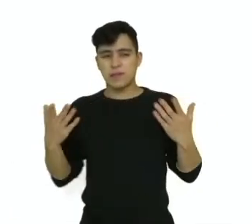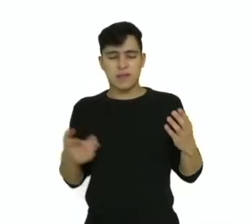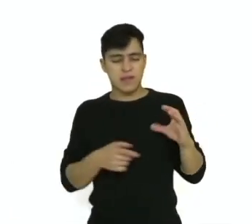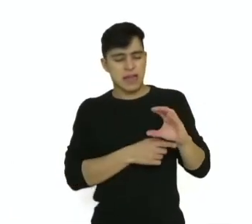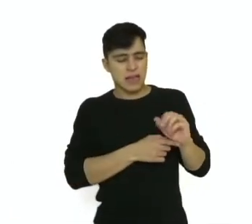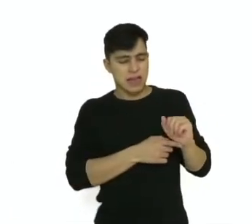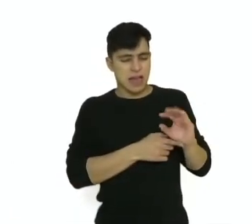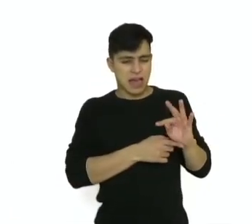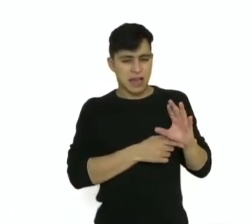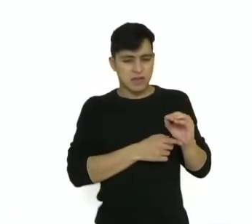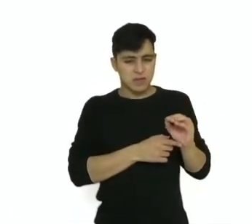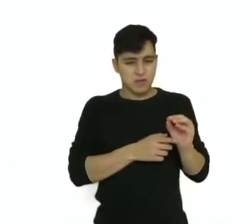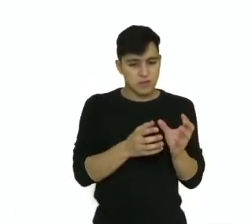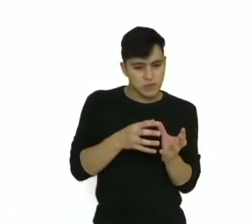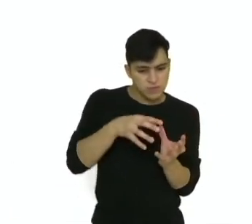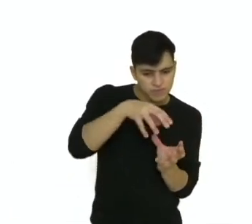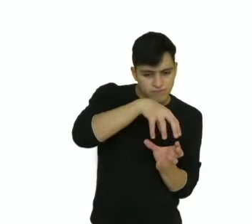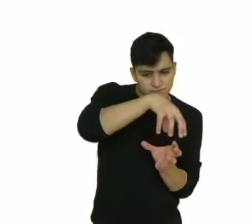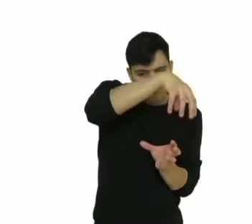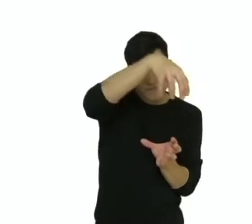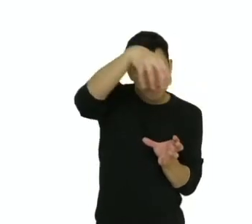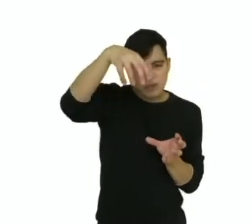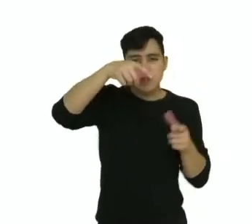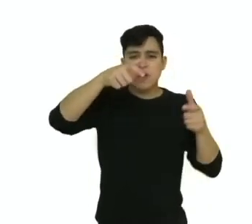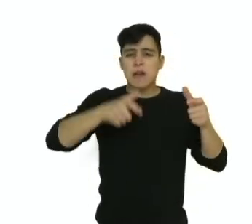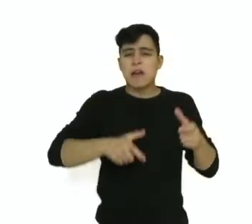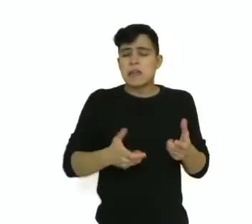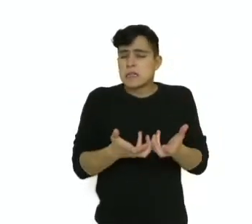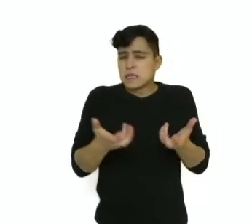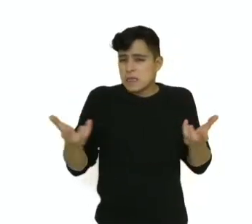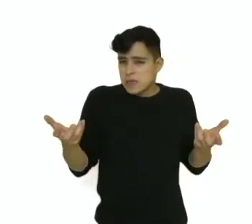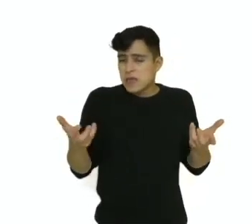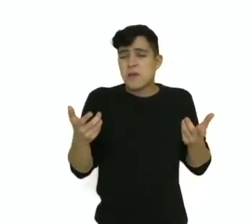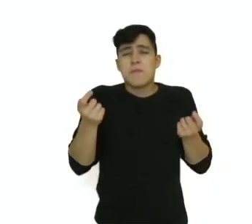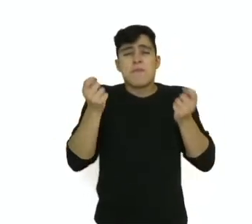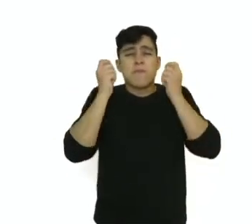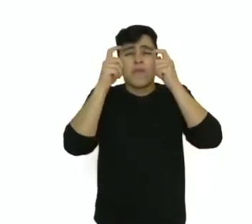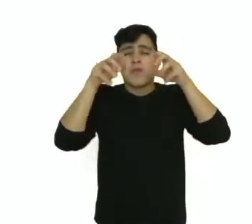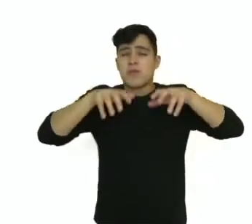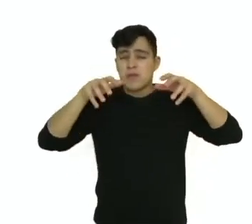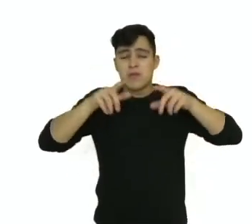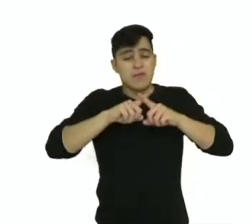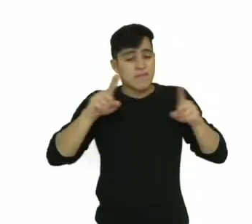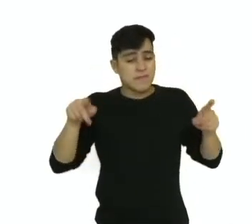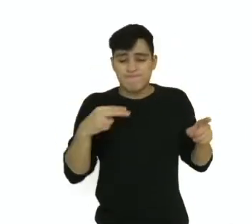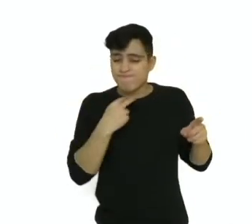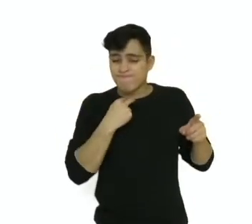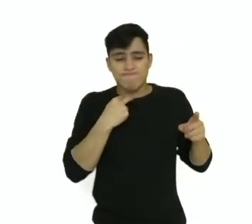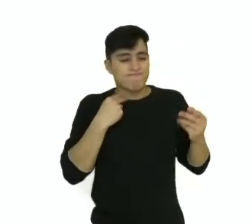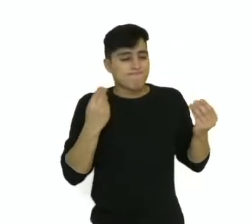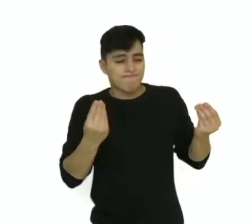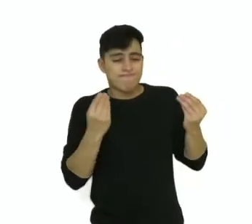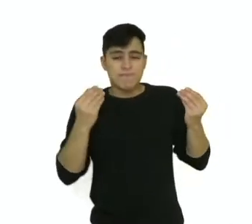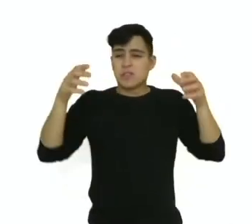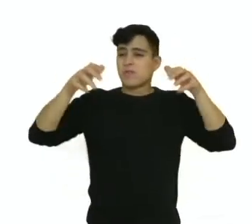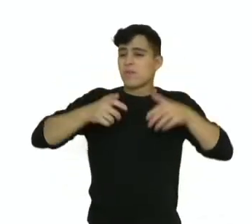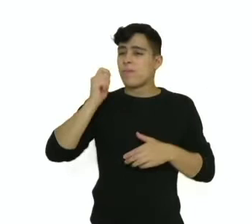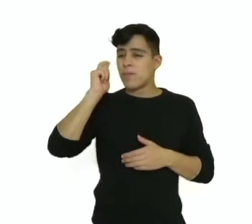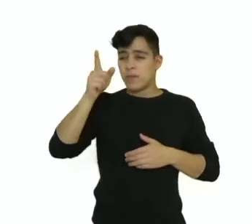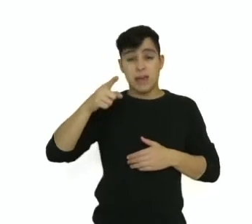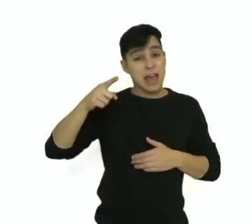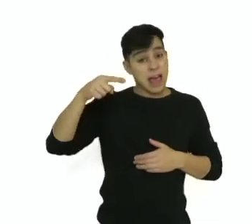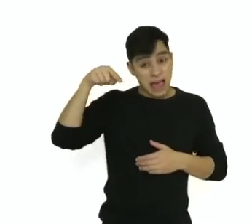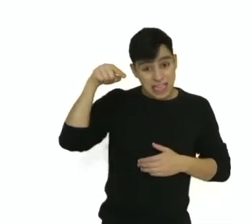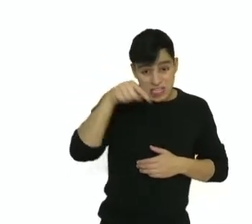e com poucas chuvas, não muito propícia ao desenvolvimento da agricultura. Em busca de terras férteis, os